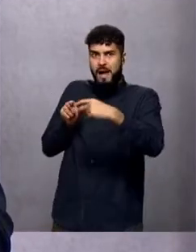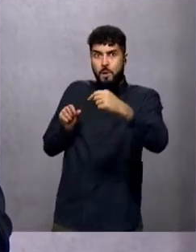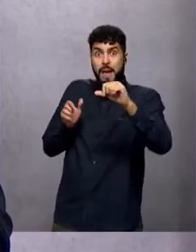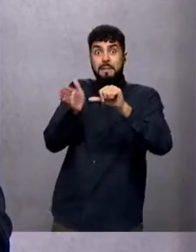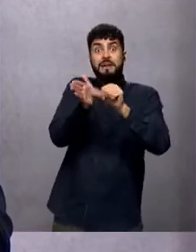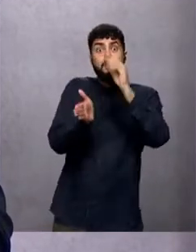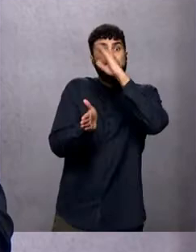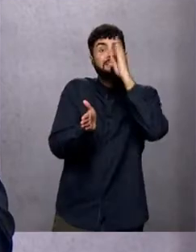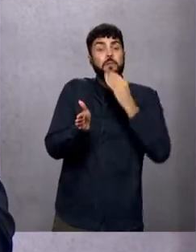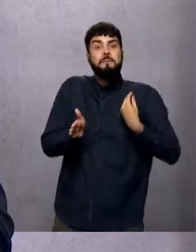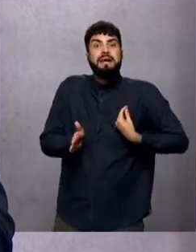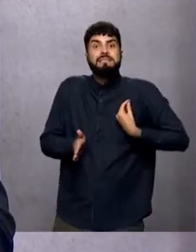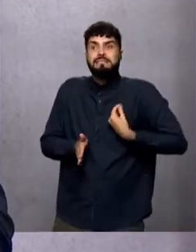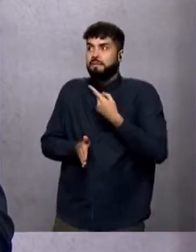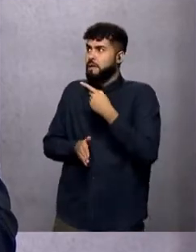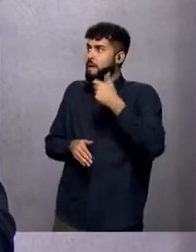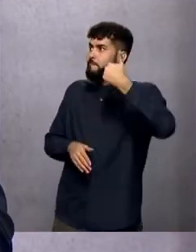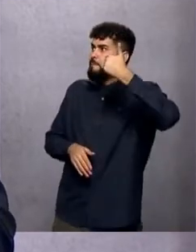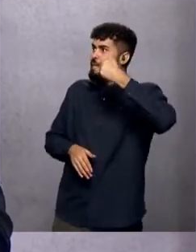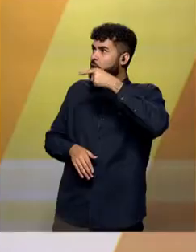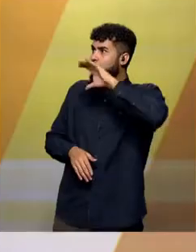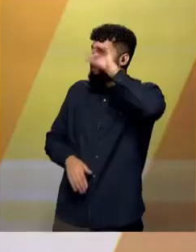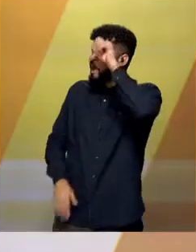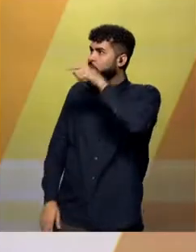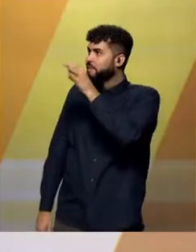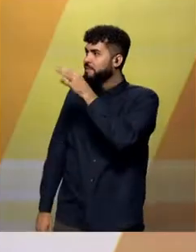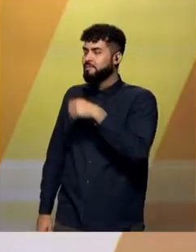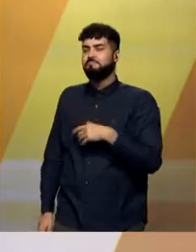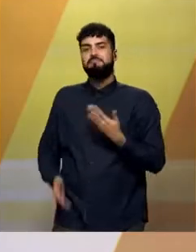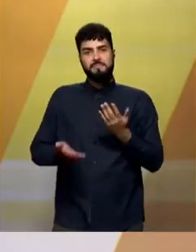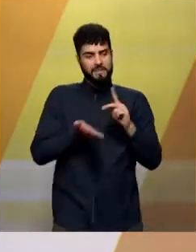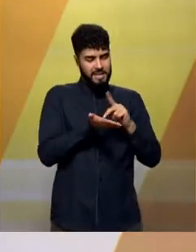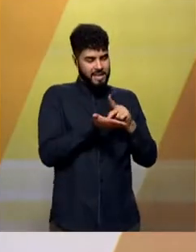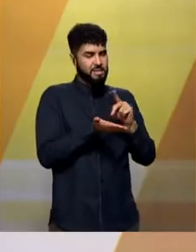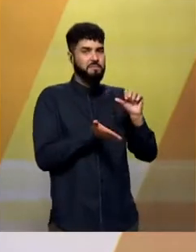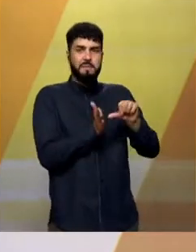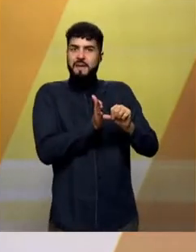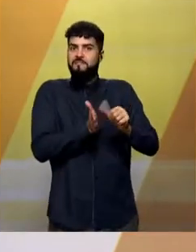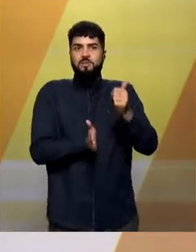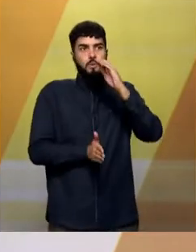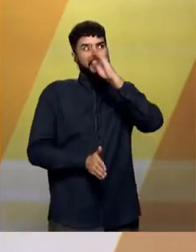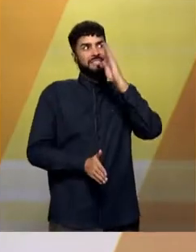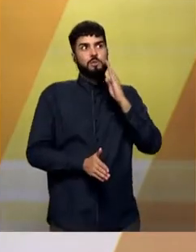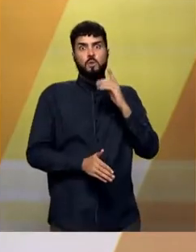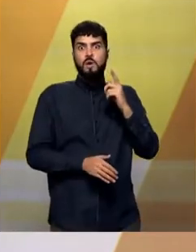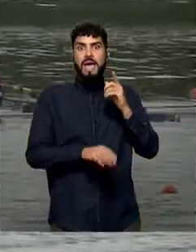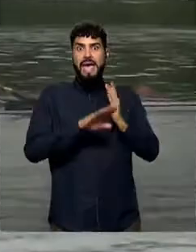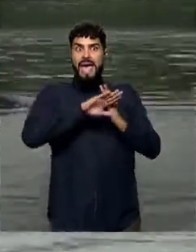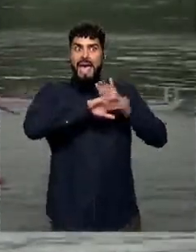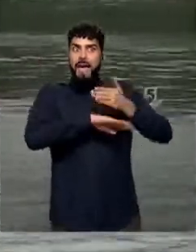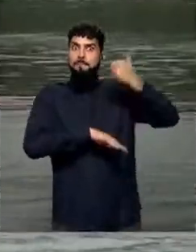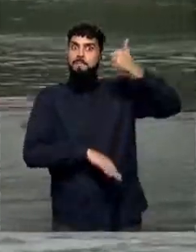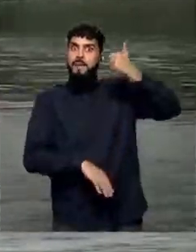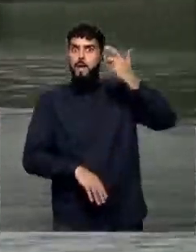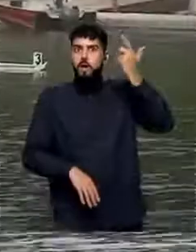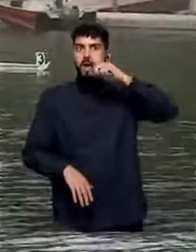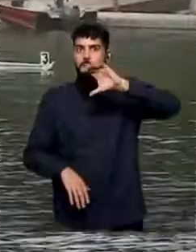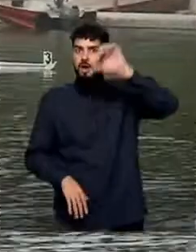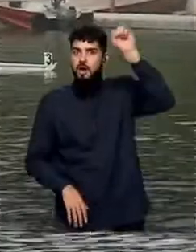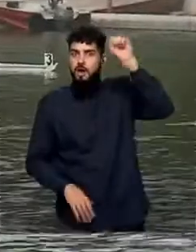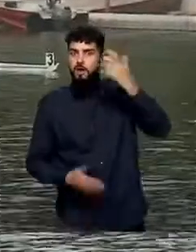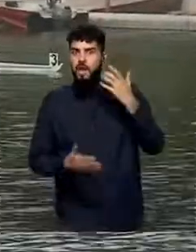inédita do Brasil né na primeira colocação de verdade eu fico muito feliz em saber que